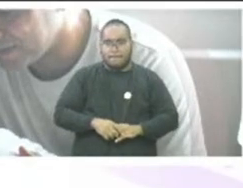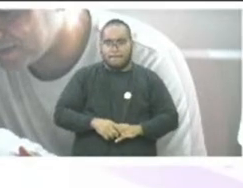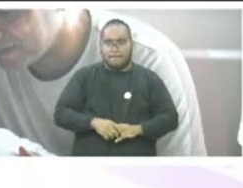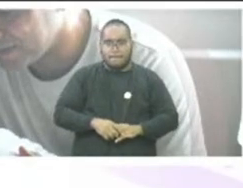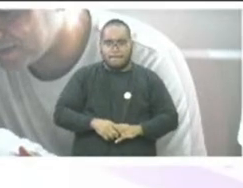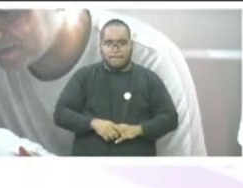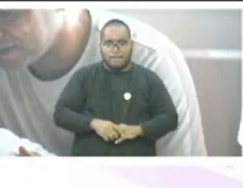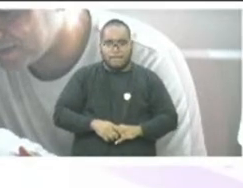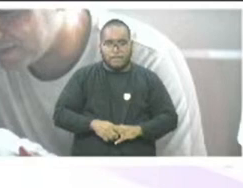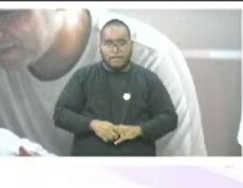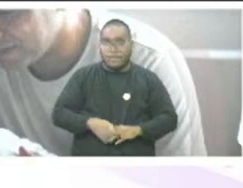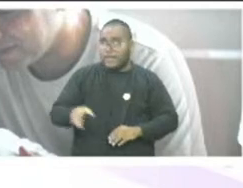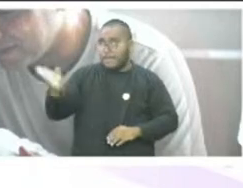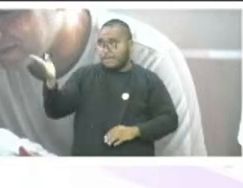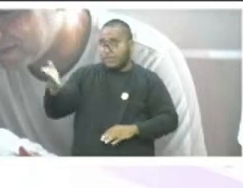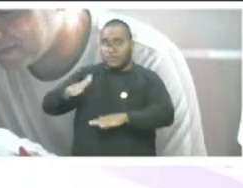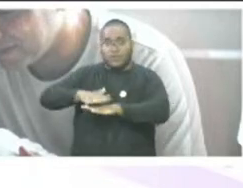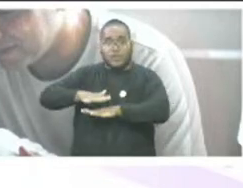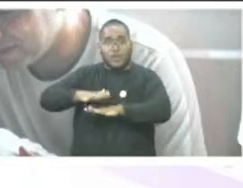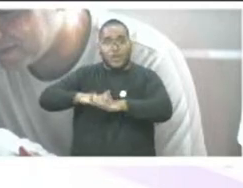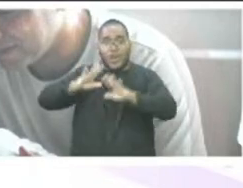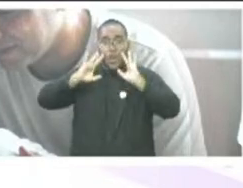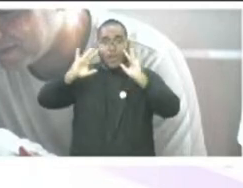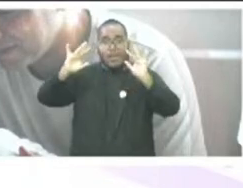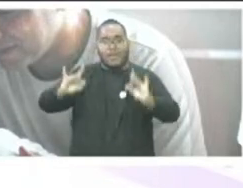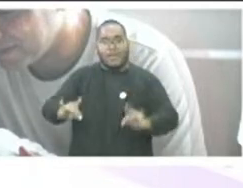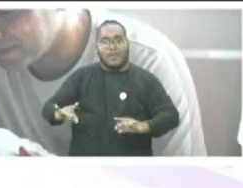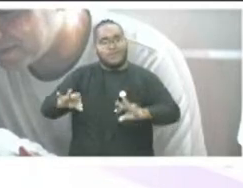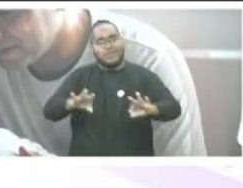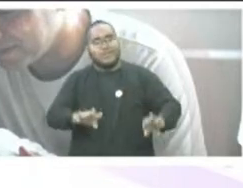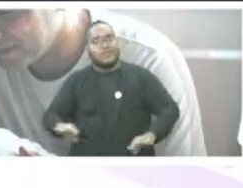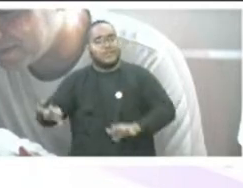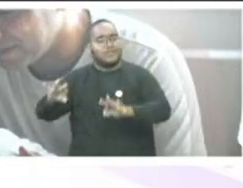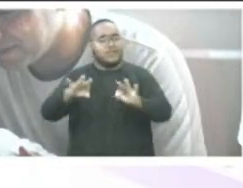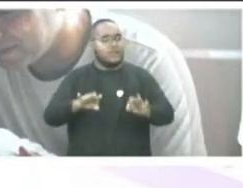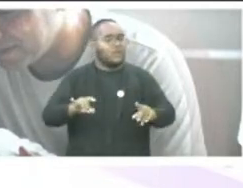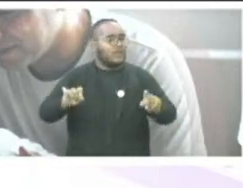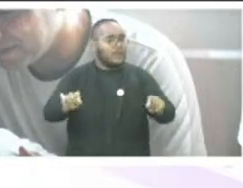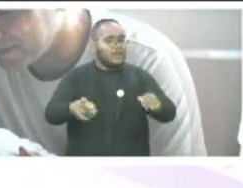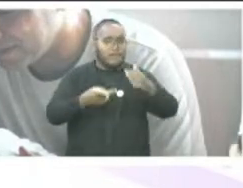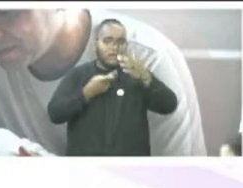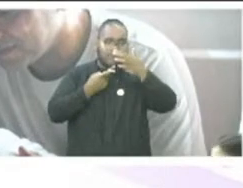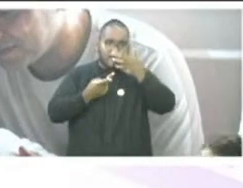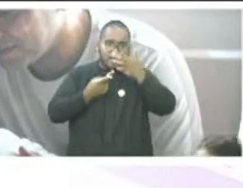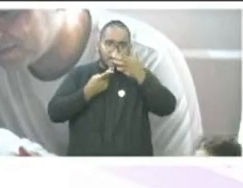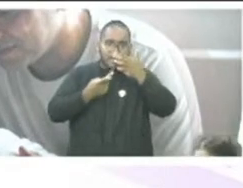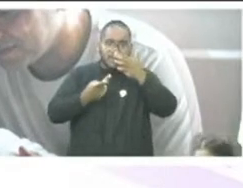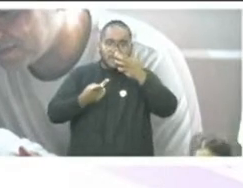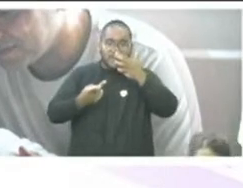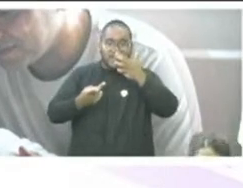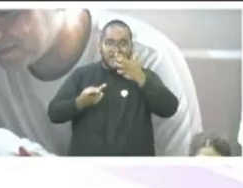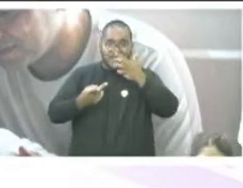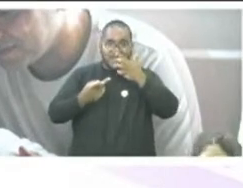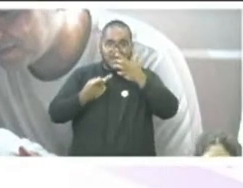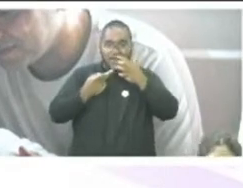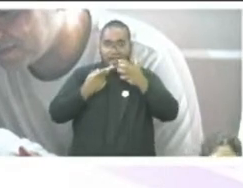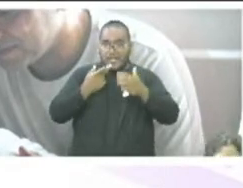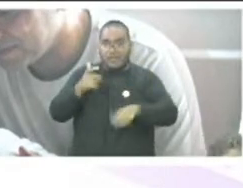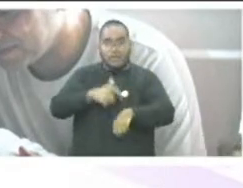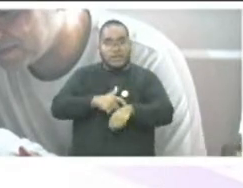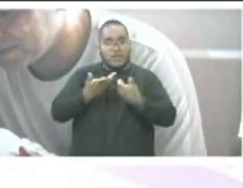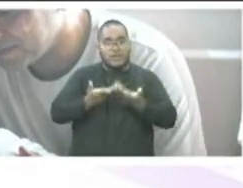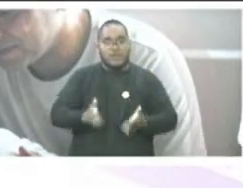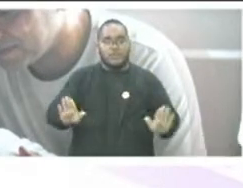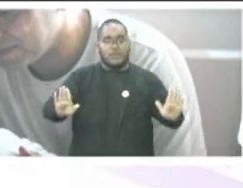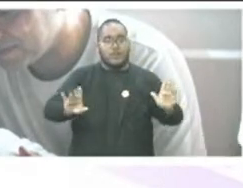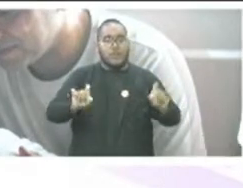Bom, aqui eu faço só um chamado de atenção, que a gente está falando de, como eu falei na minha fala de abertura, de mudança de